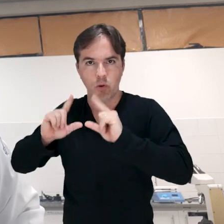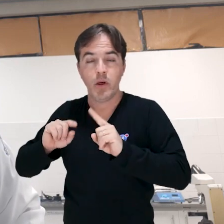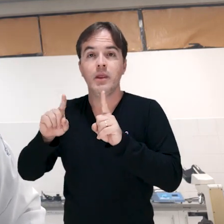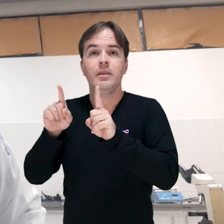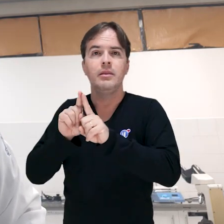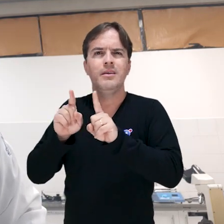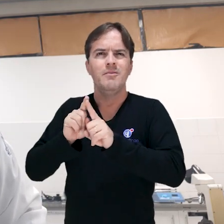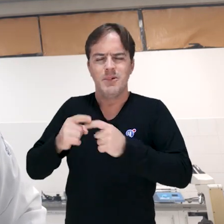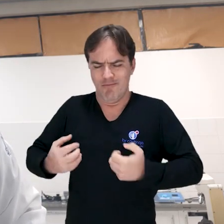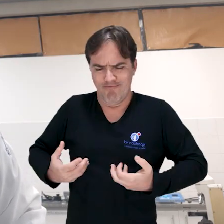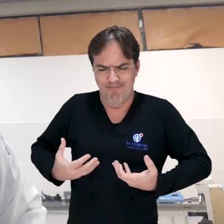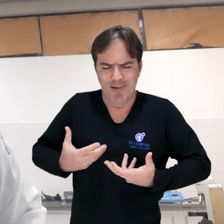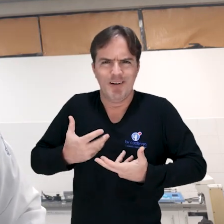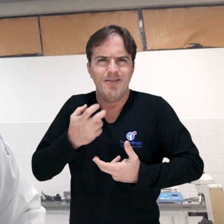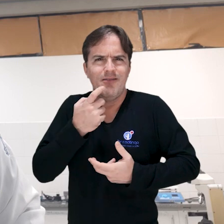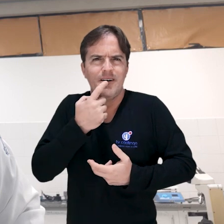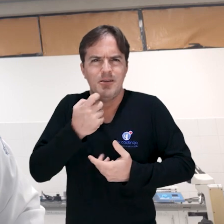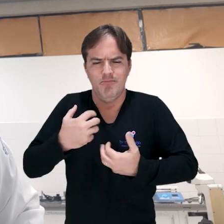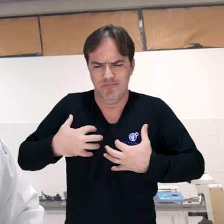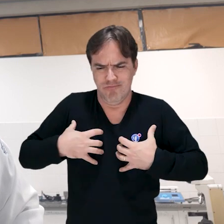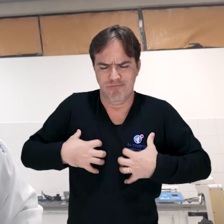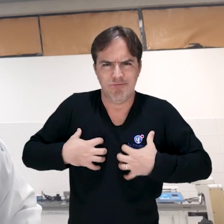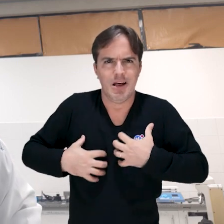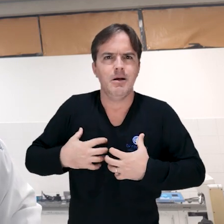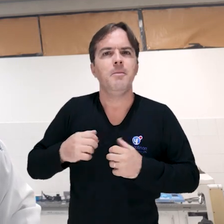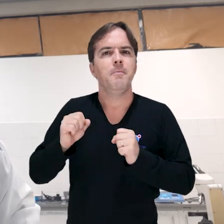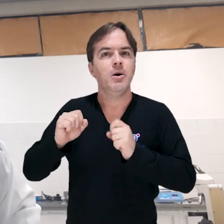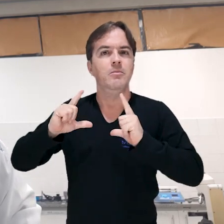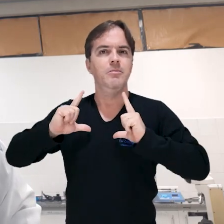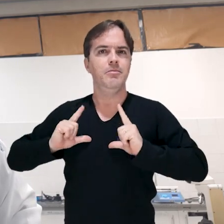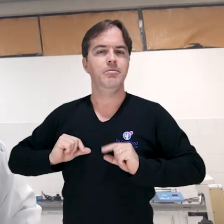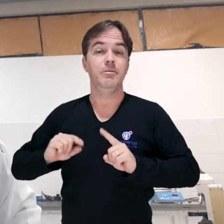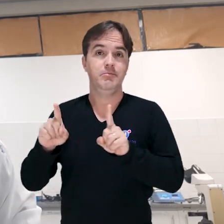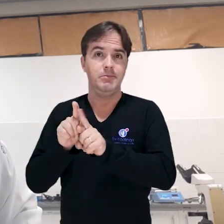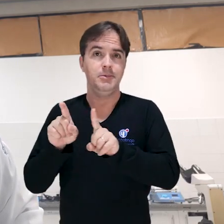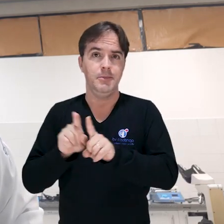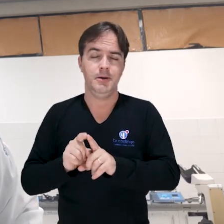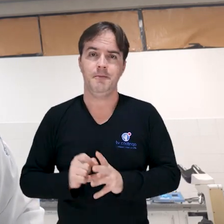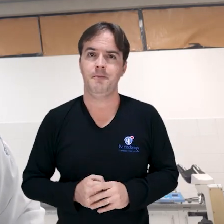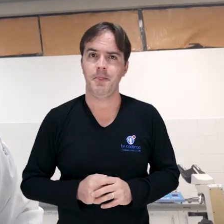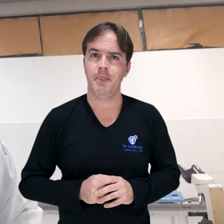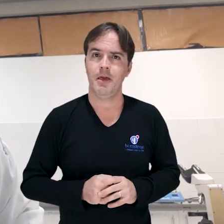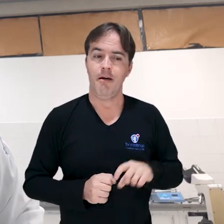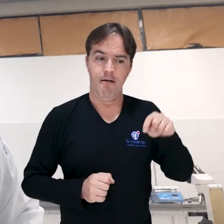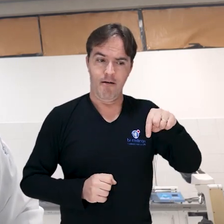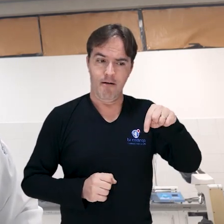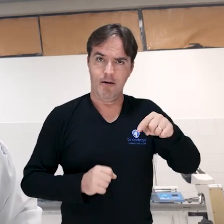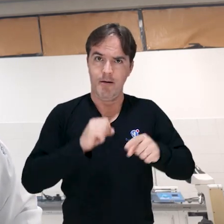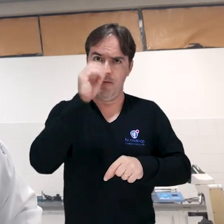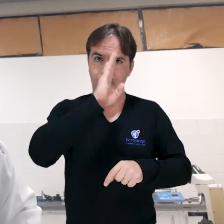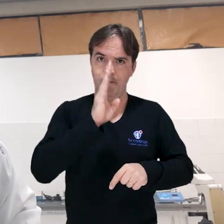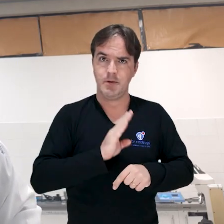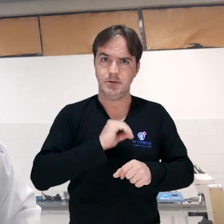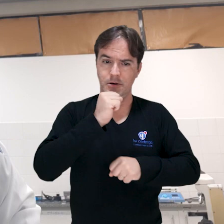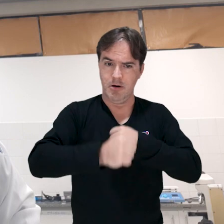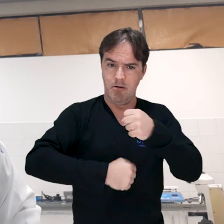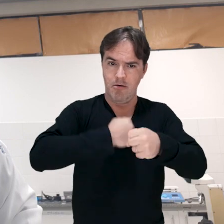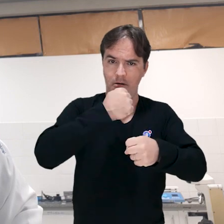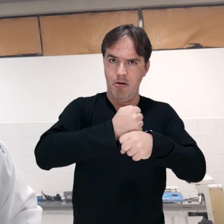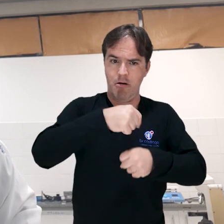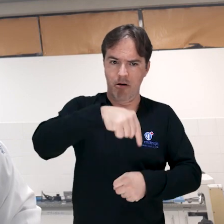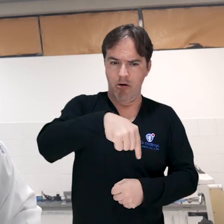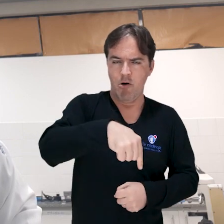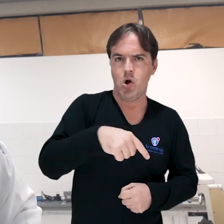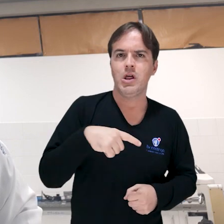trazendo algum benefício para o tratamento desses pacientes. Esse ano, no Brasil, a Anvisa também